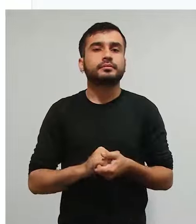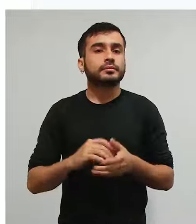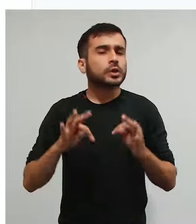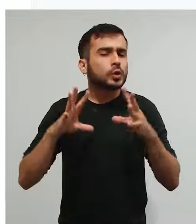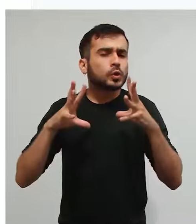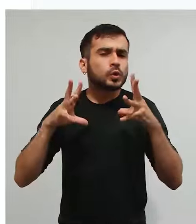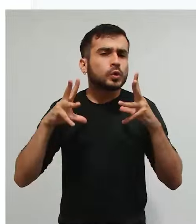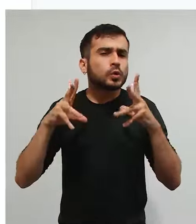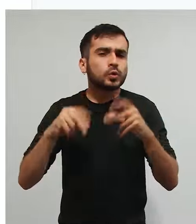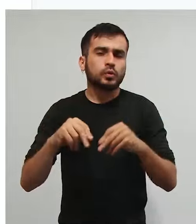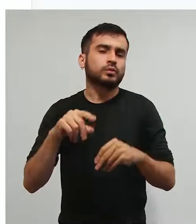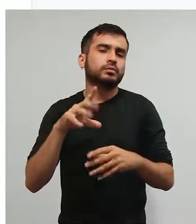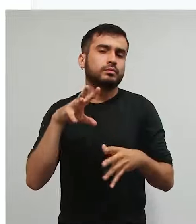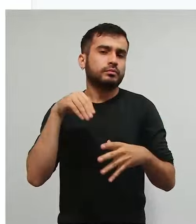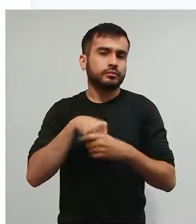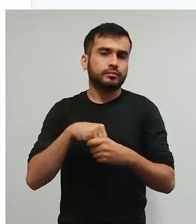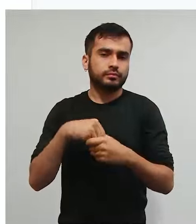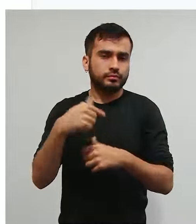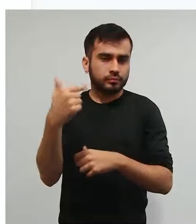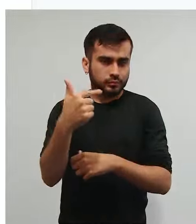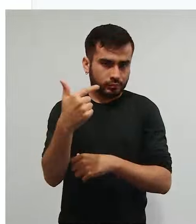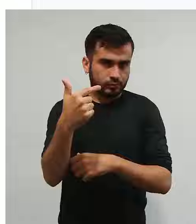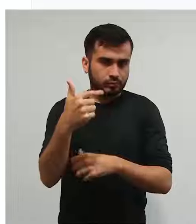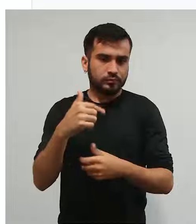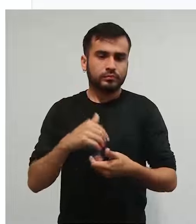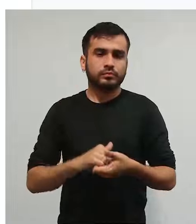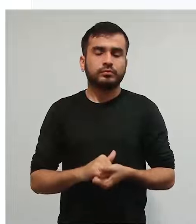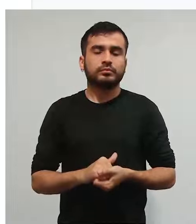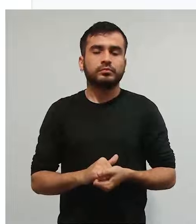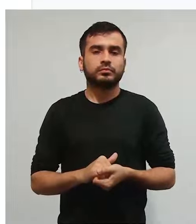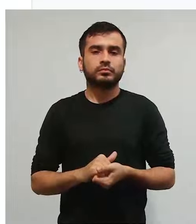todos esses tópicos que a gente acabou de falar, tá?